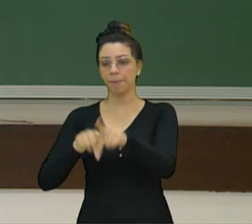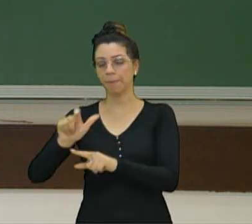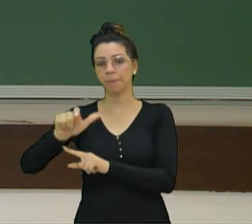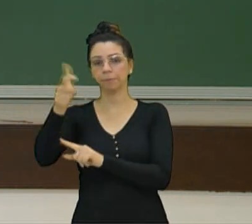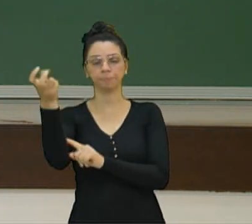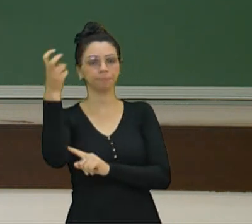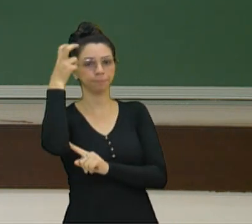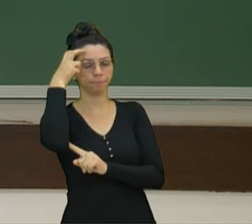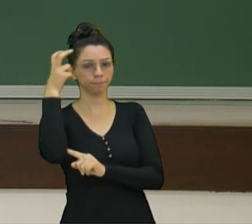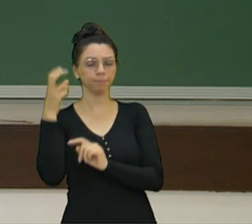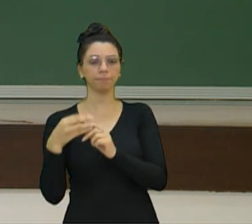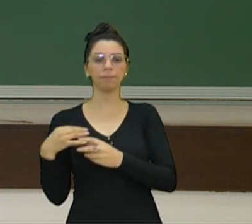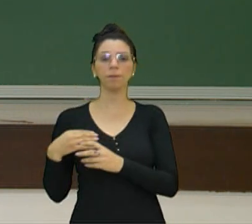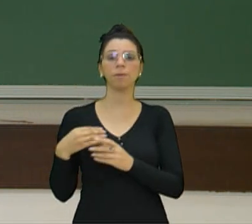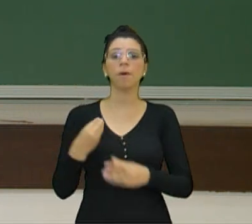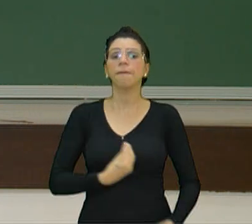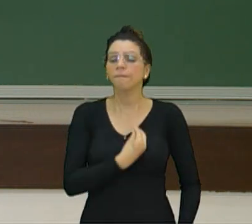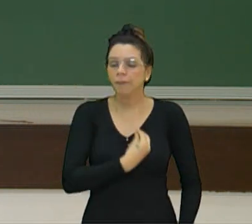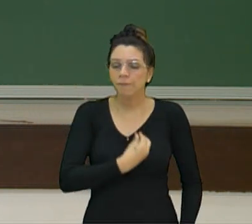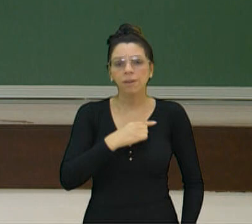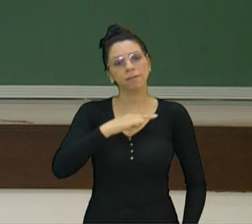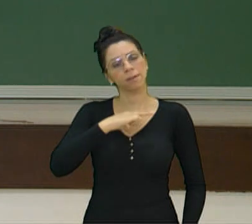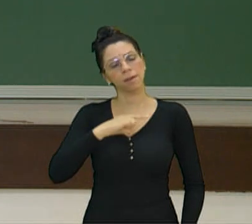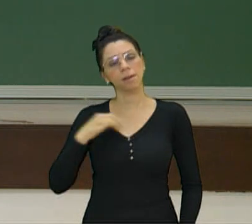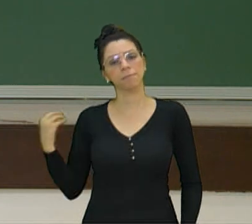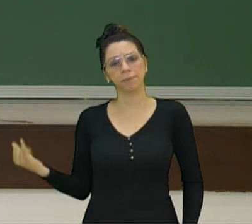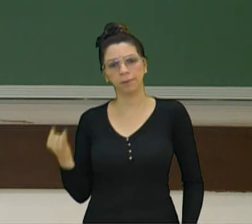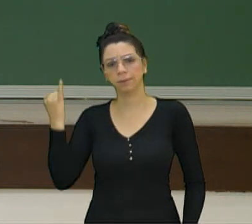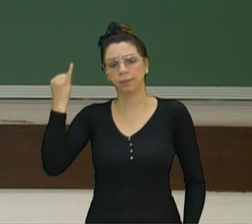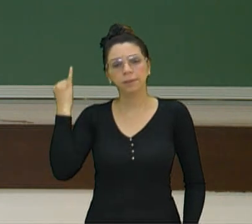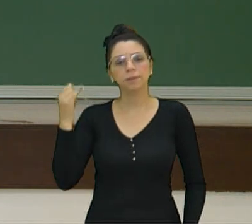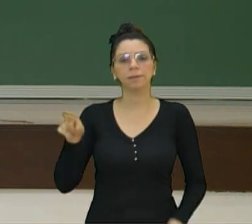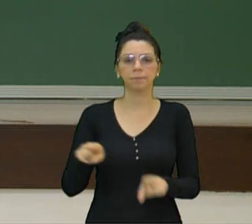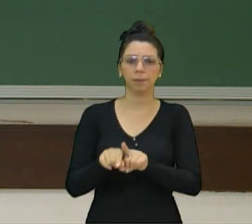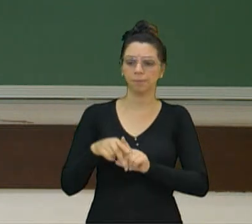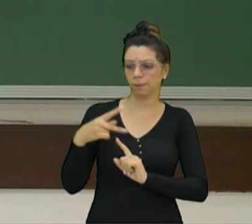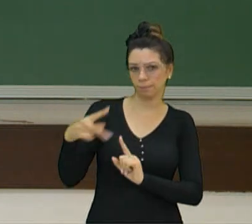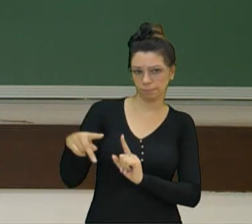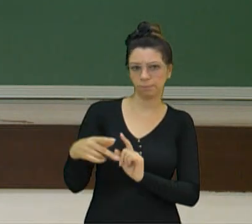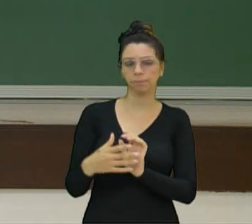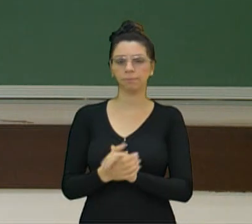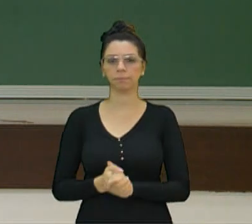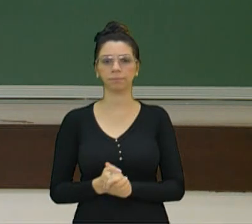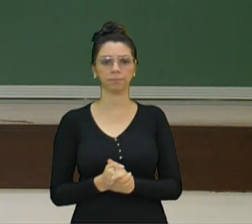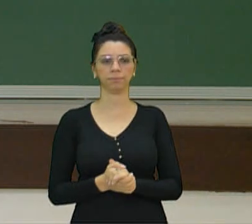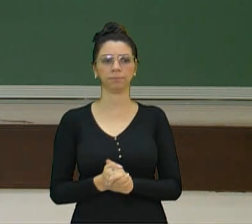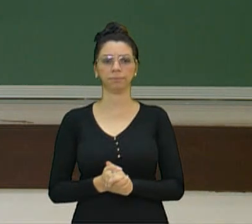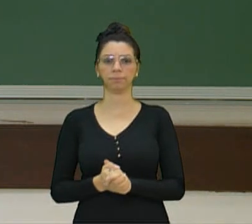constroem com as vivências que eles têm também são muito importantes para eles.